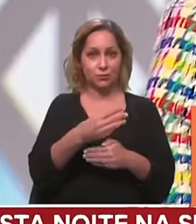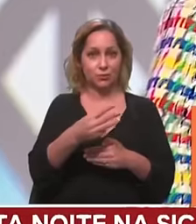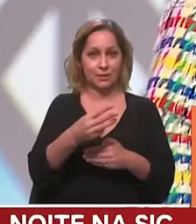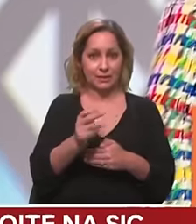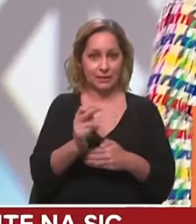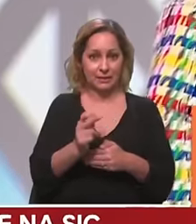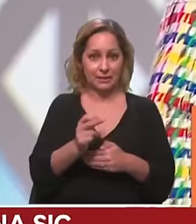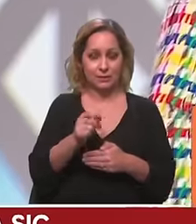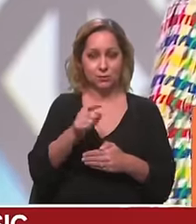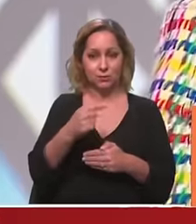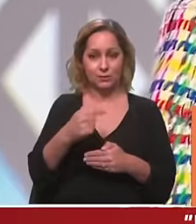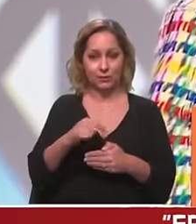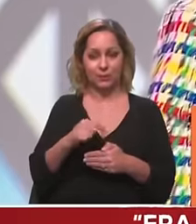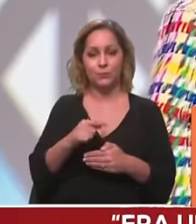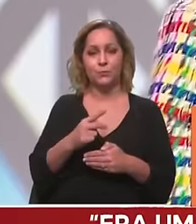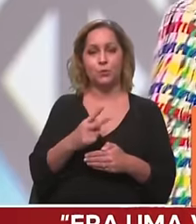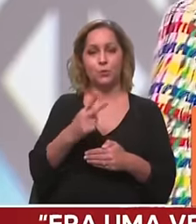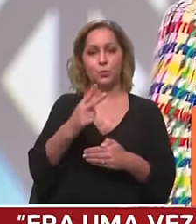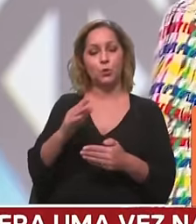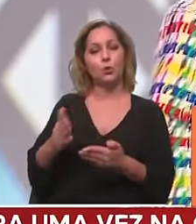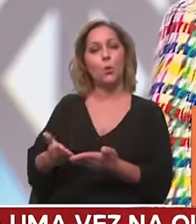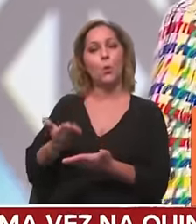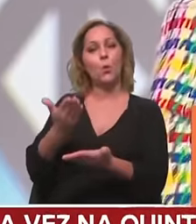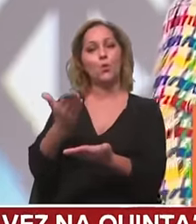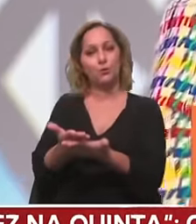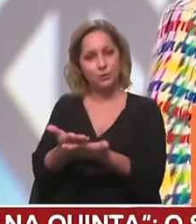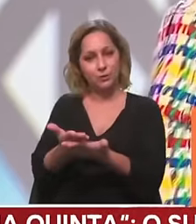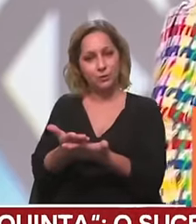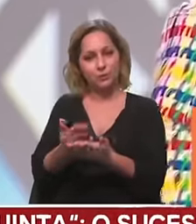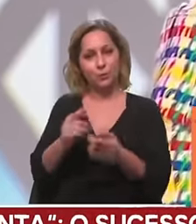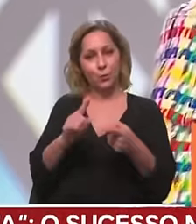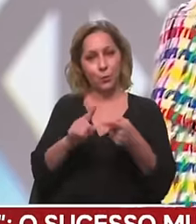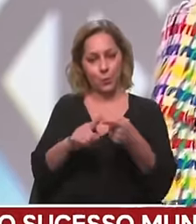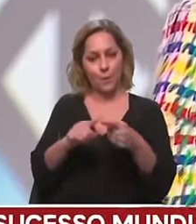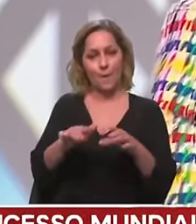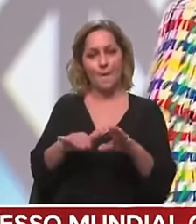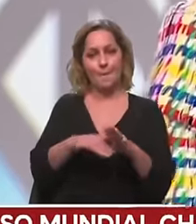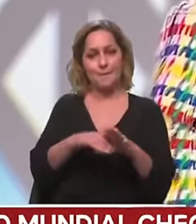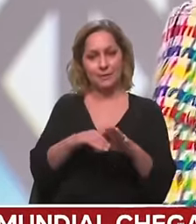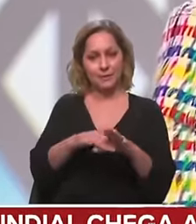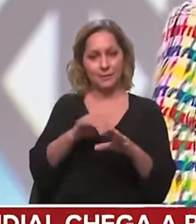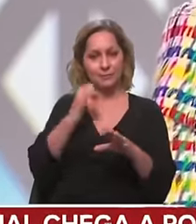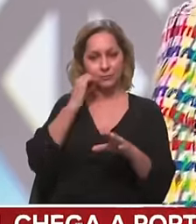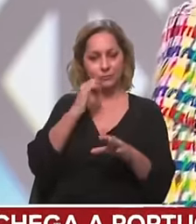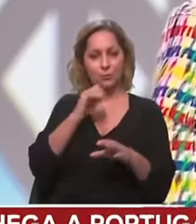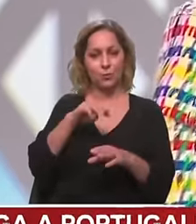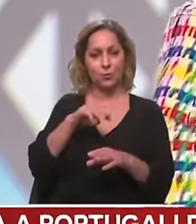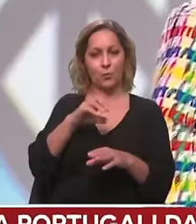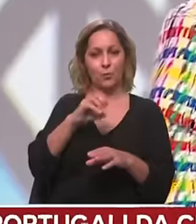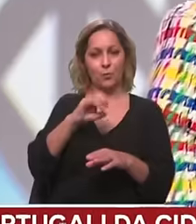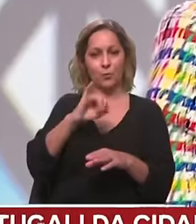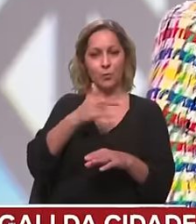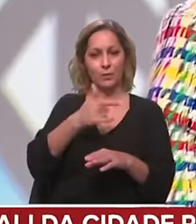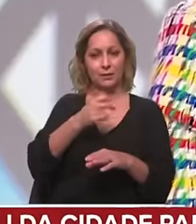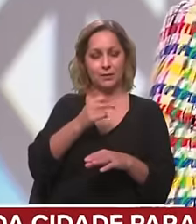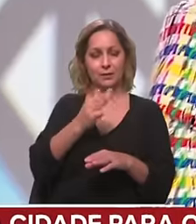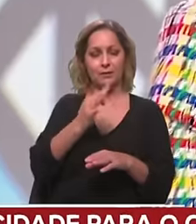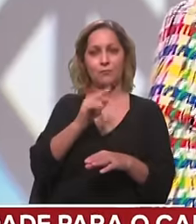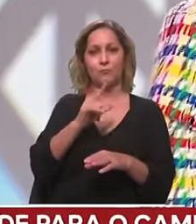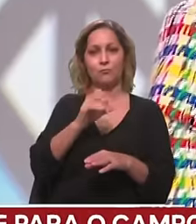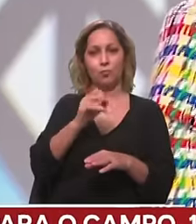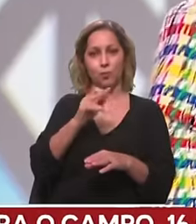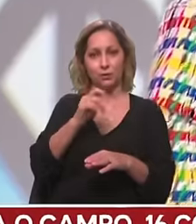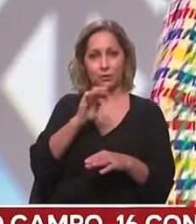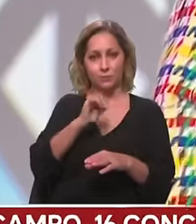tu tens dois grandes convites em cima da mesa um é para uma série de uma oita flores não é Uhum